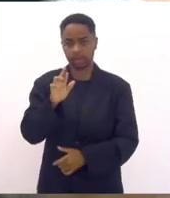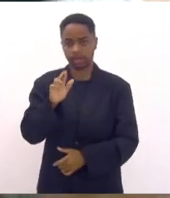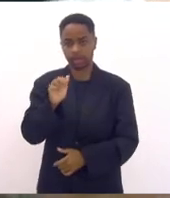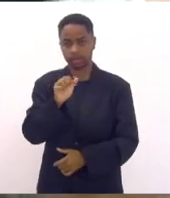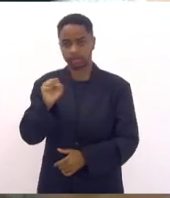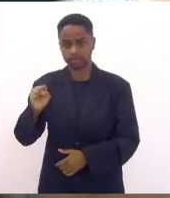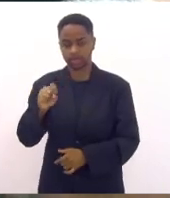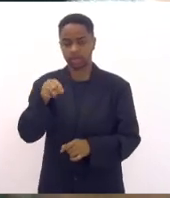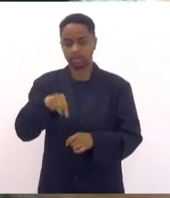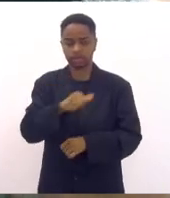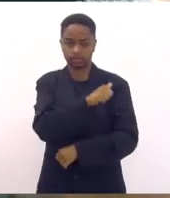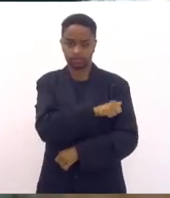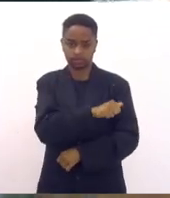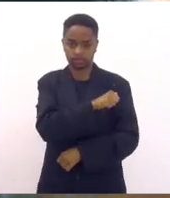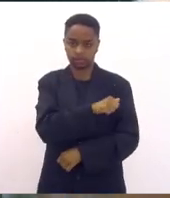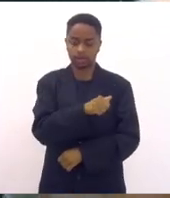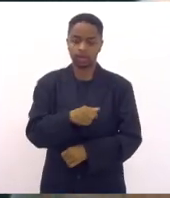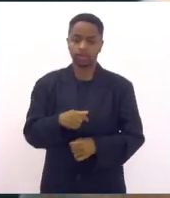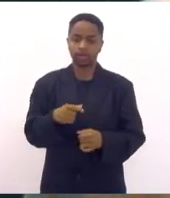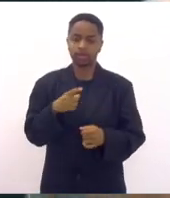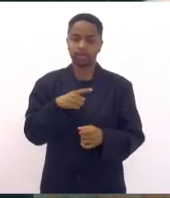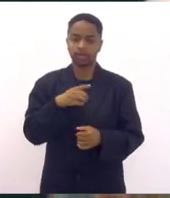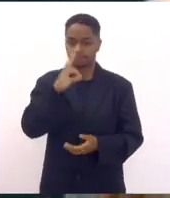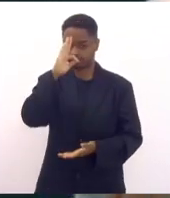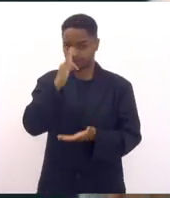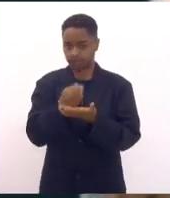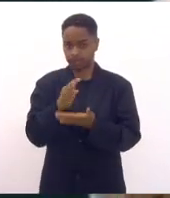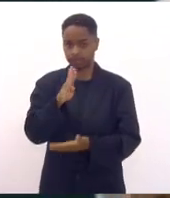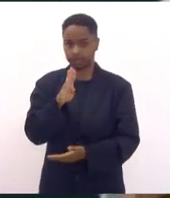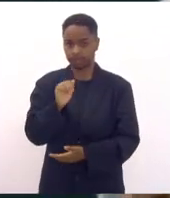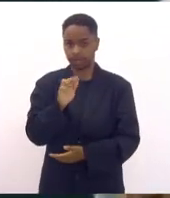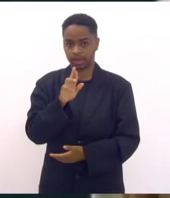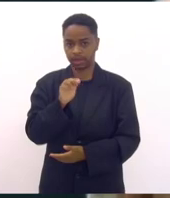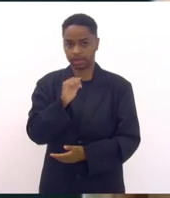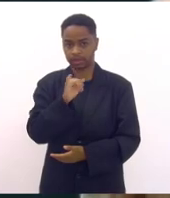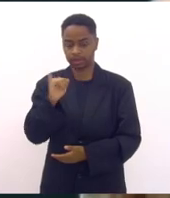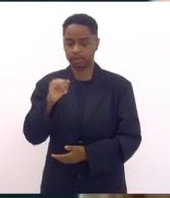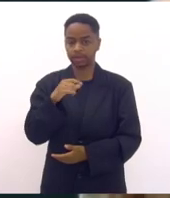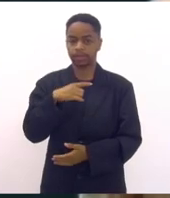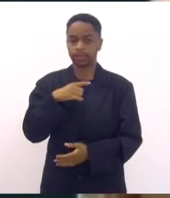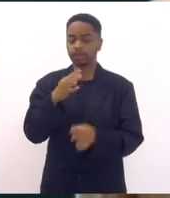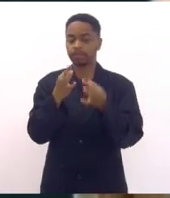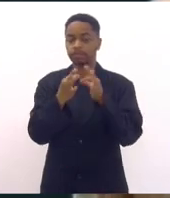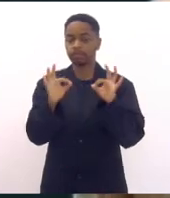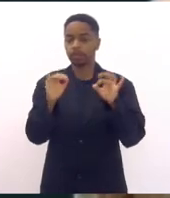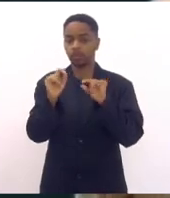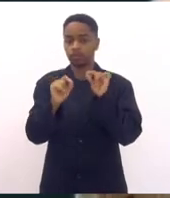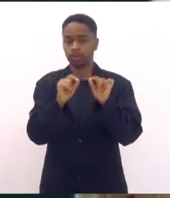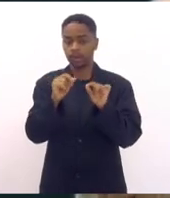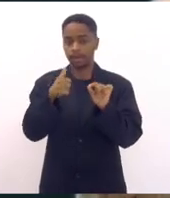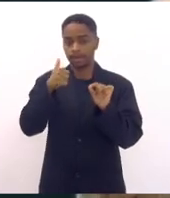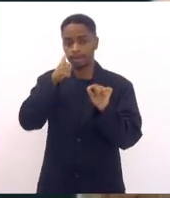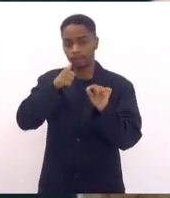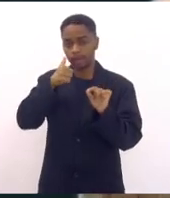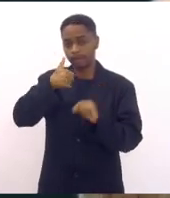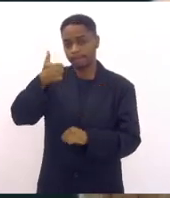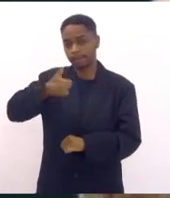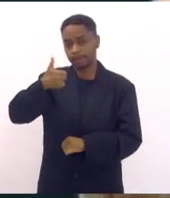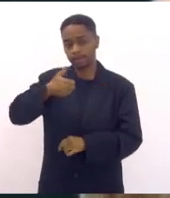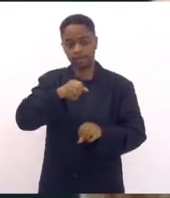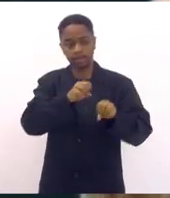na fé barrai tem uma premissa seguinte a mulher é a primeira